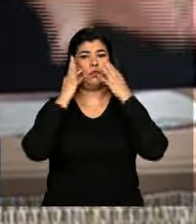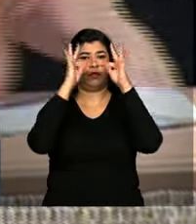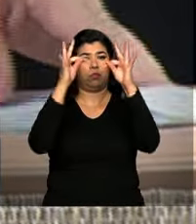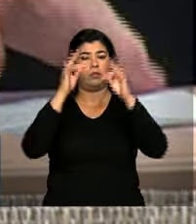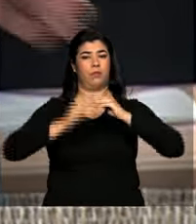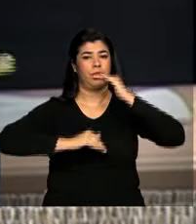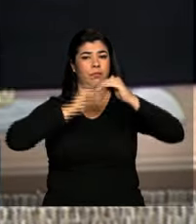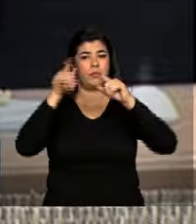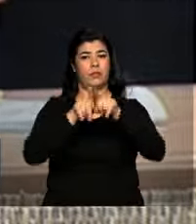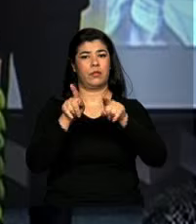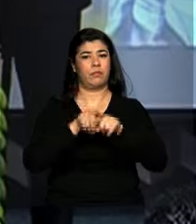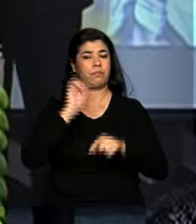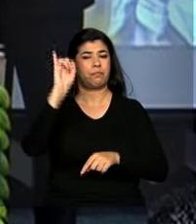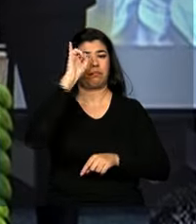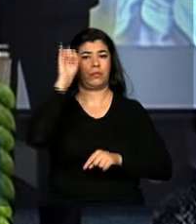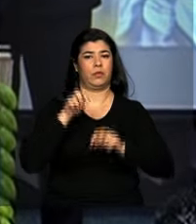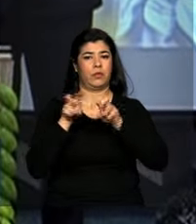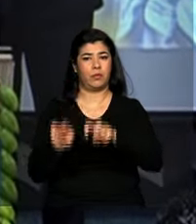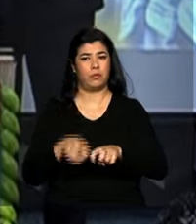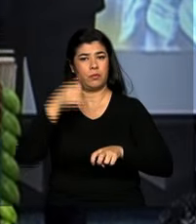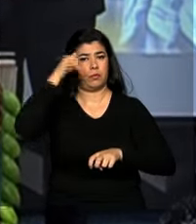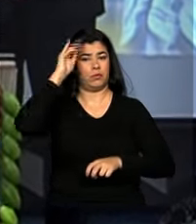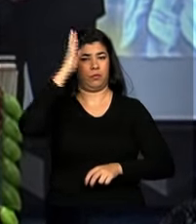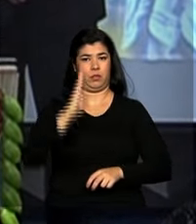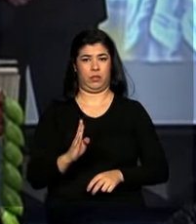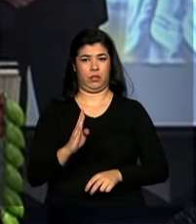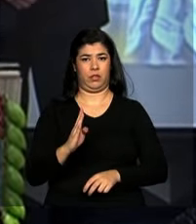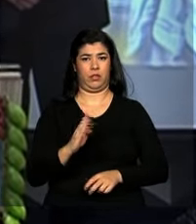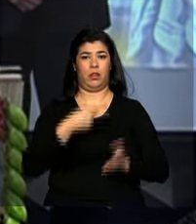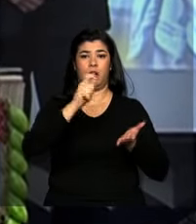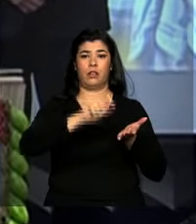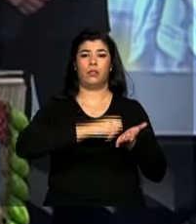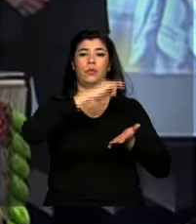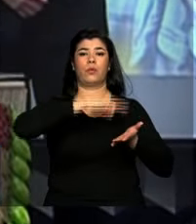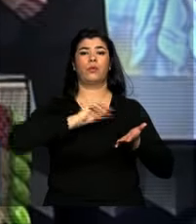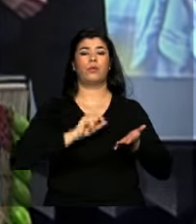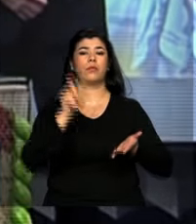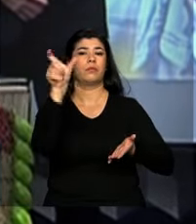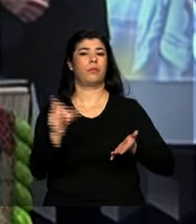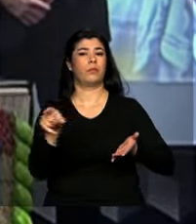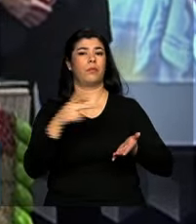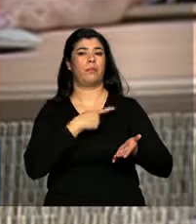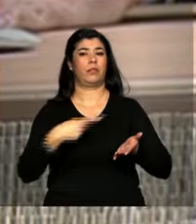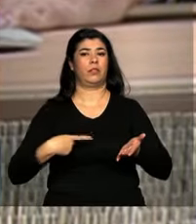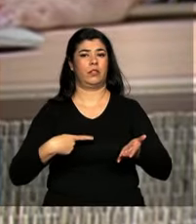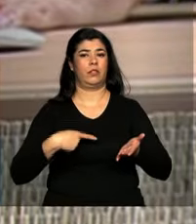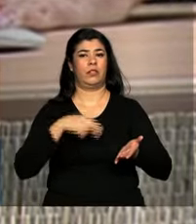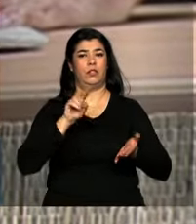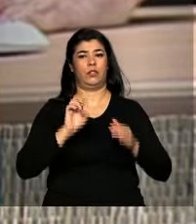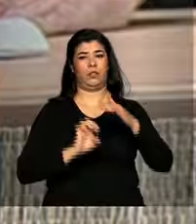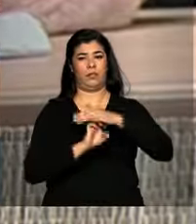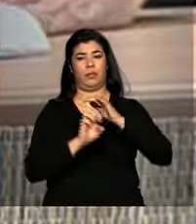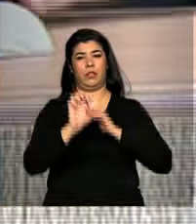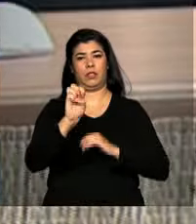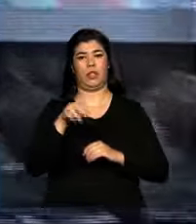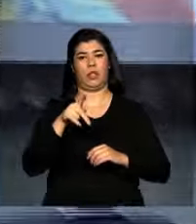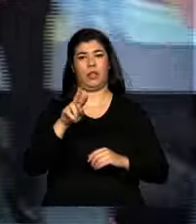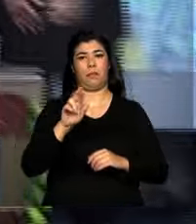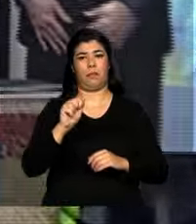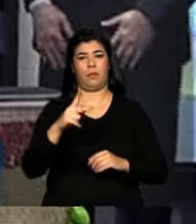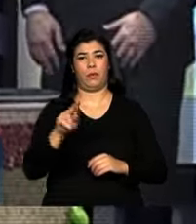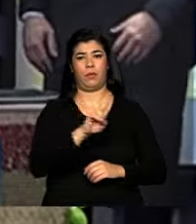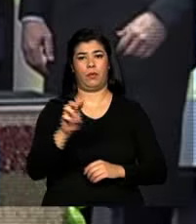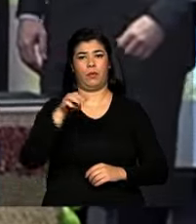sucesso da agropecuária brasileira. Assinam o documento o presidente da Embrapa, o senhor Maurício Antônio Lopes, e